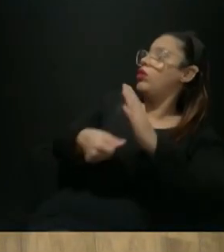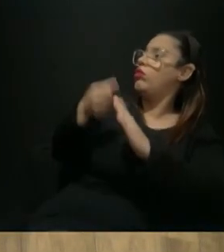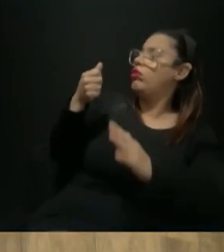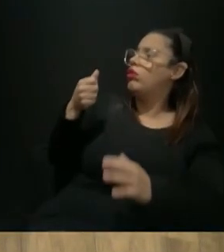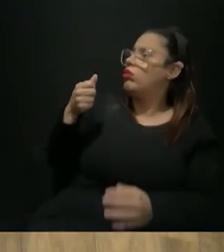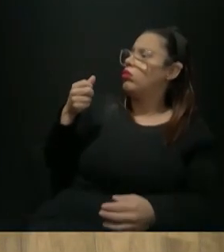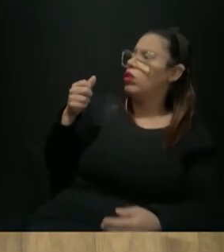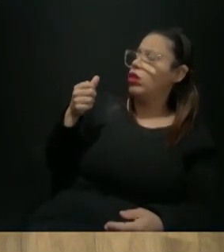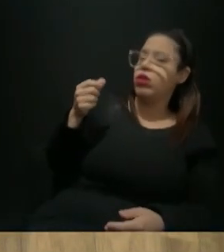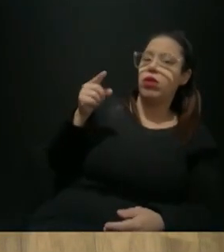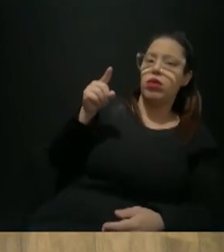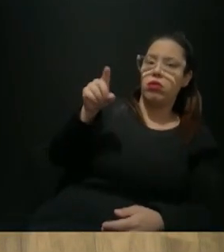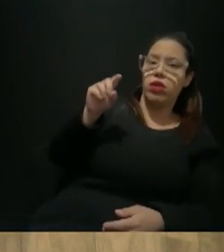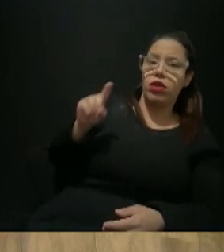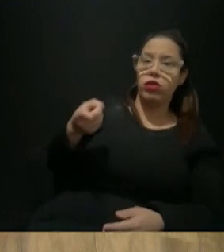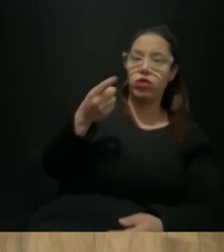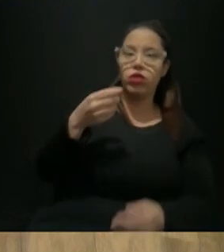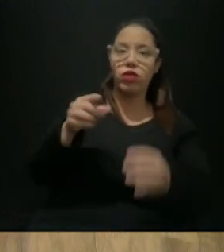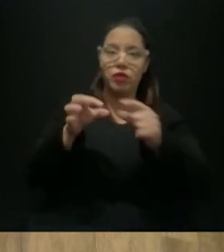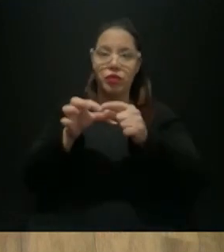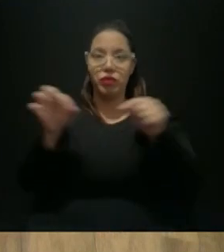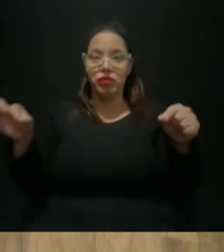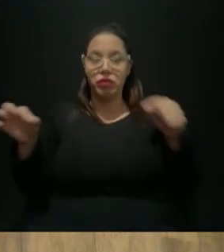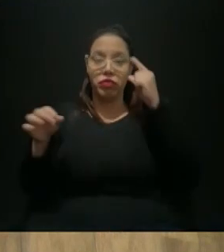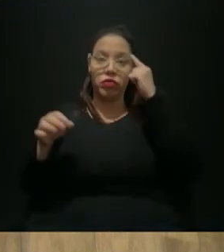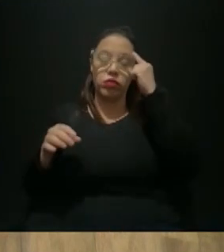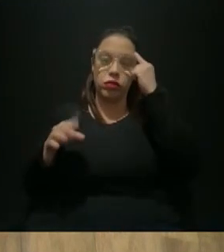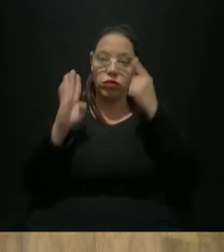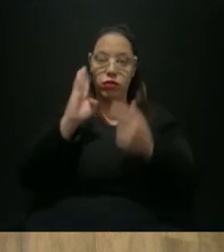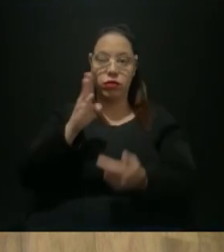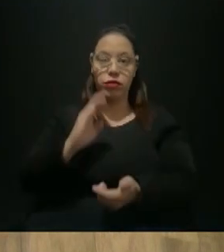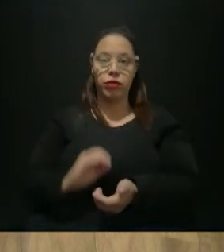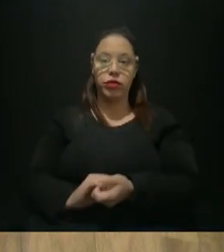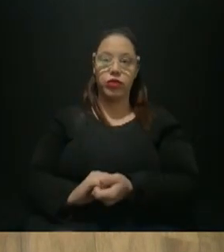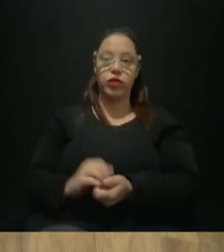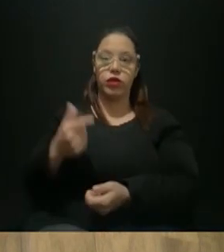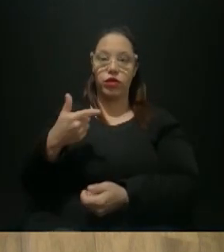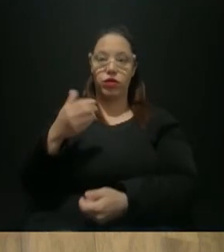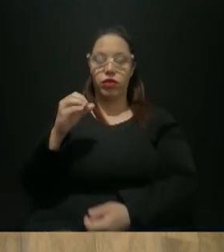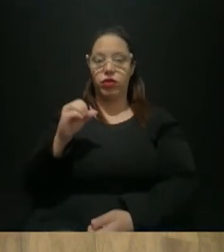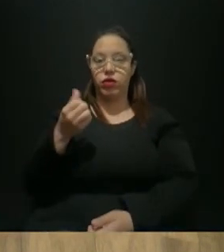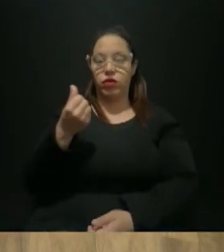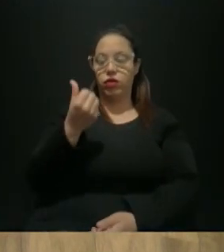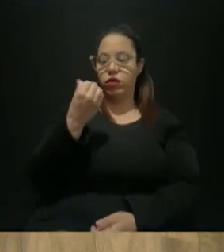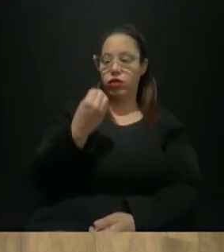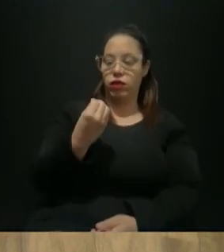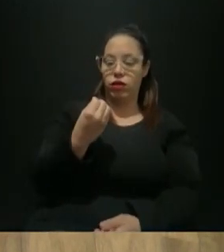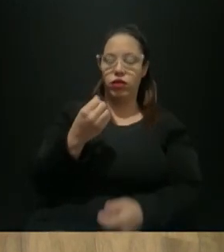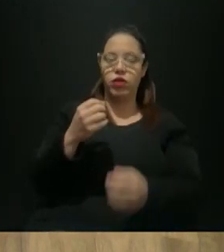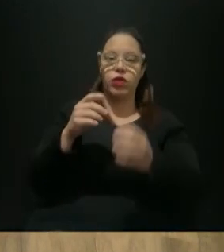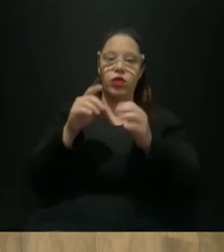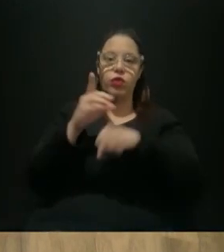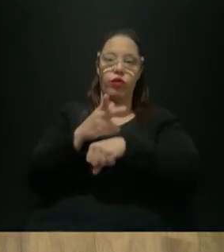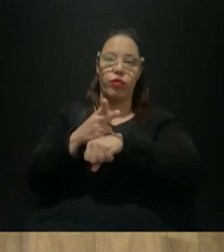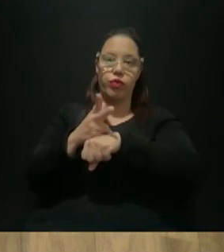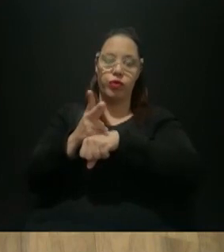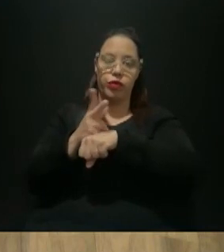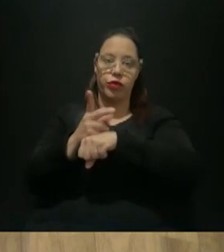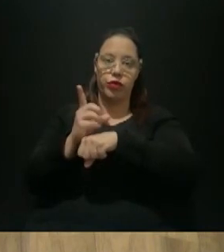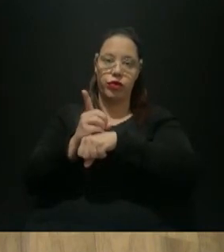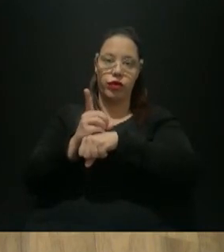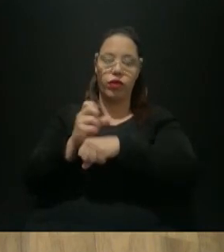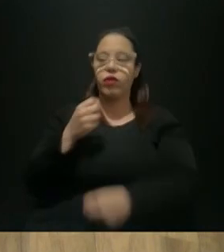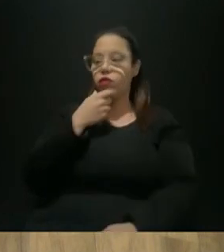gente separou, inclusive, aqui, olha, em 2016 nós tivemos um documentário chamado justamente